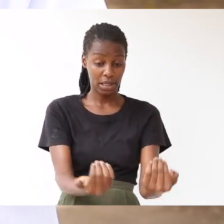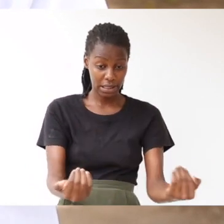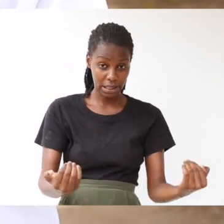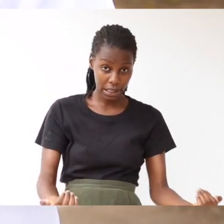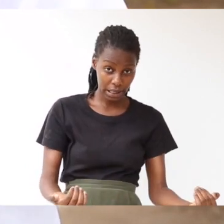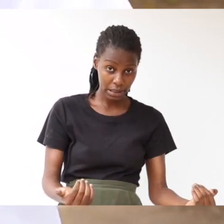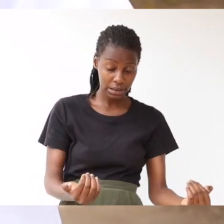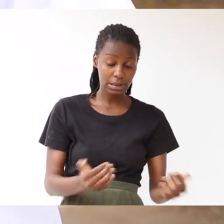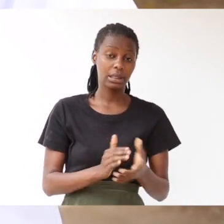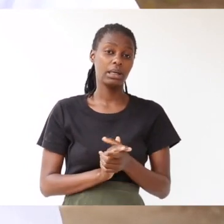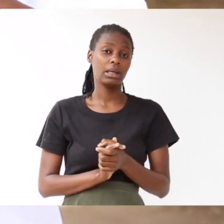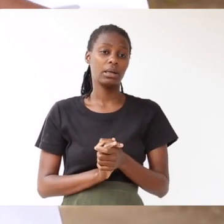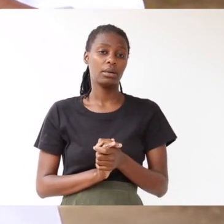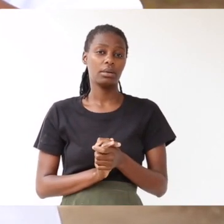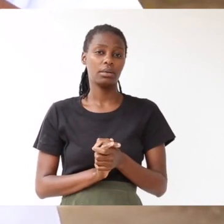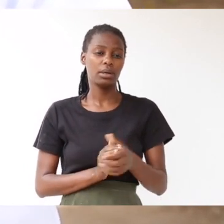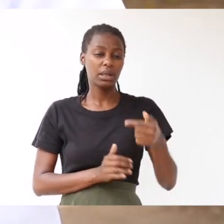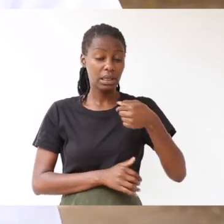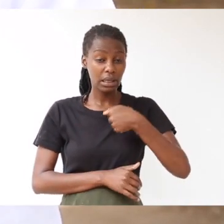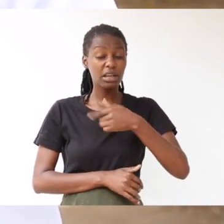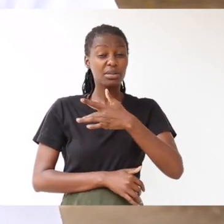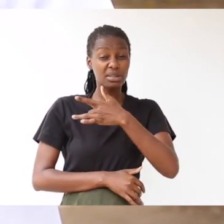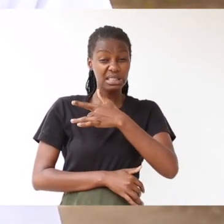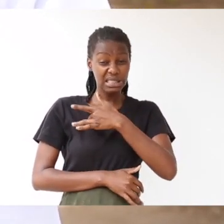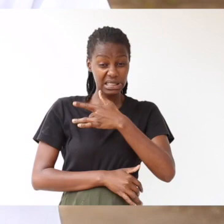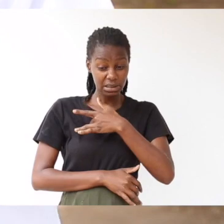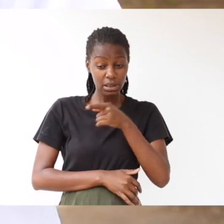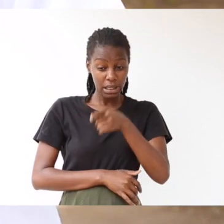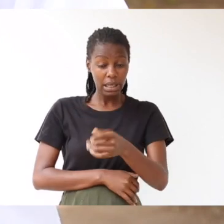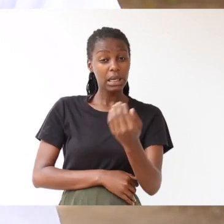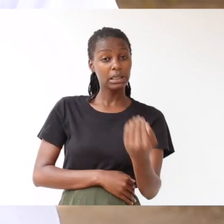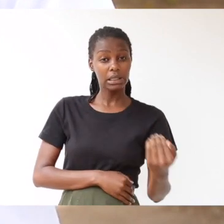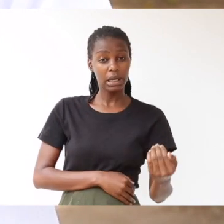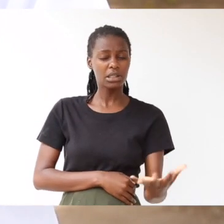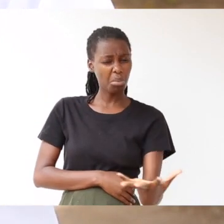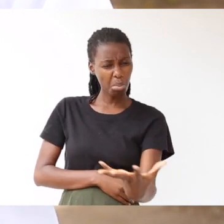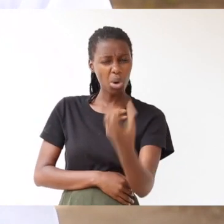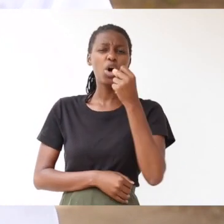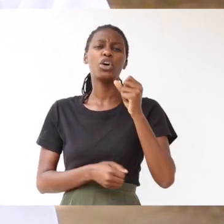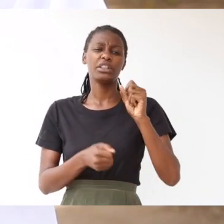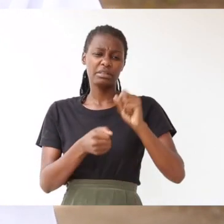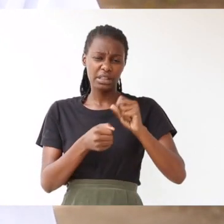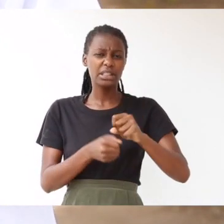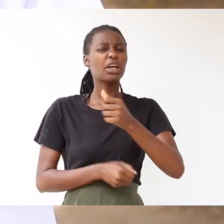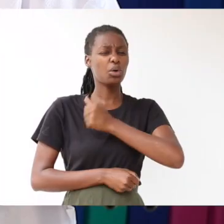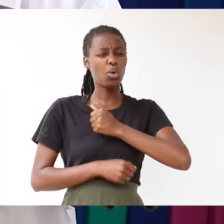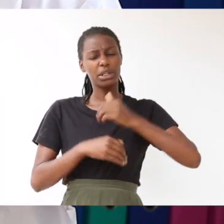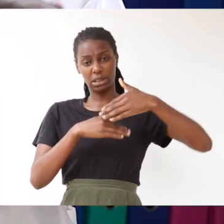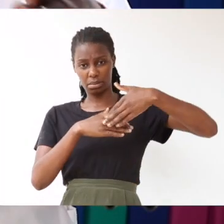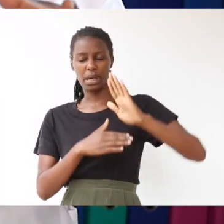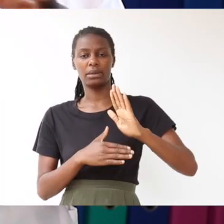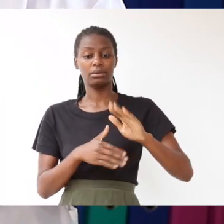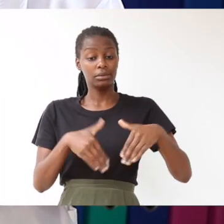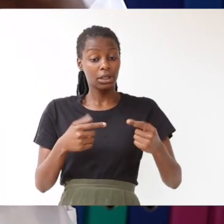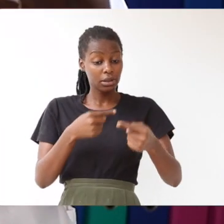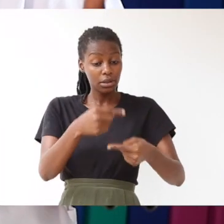criança consoante aquilo que eu sinto que a criança é capaz, gosta de fazer. Então,